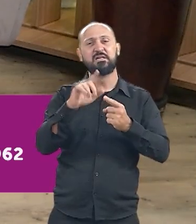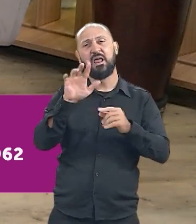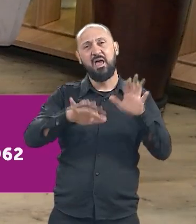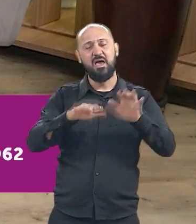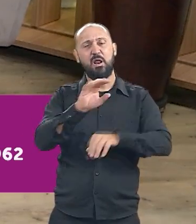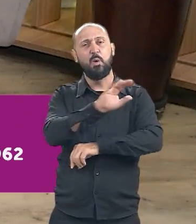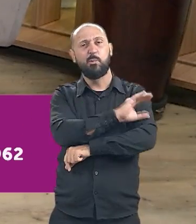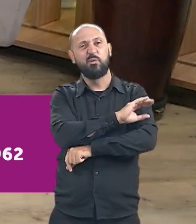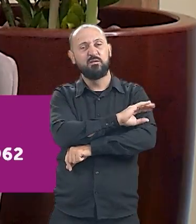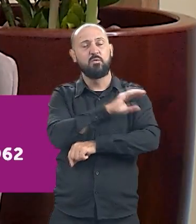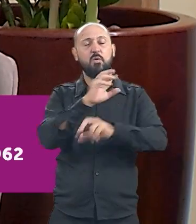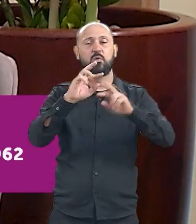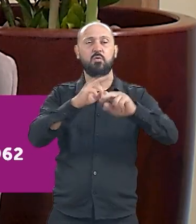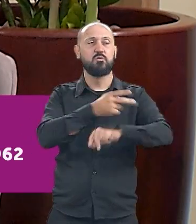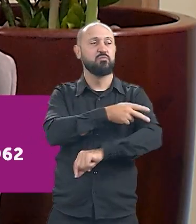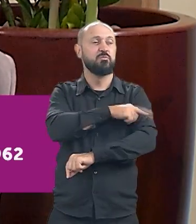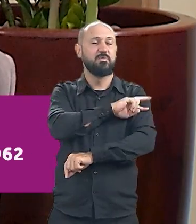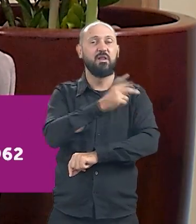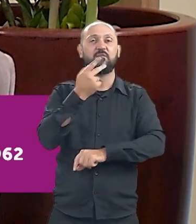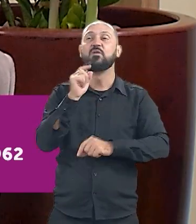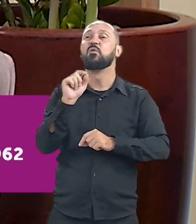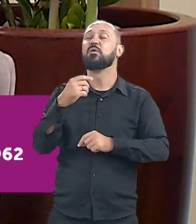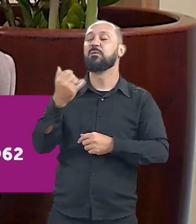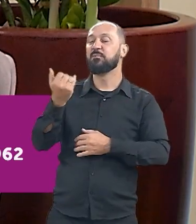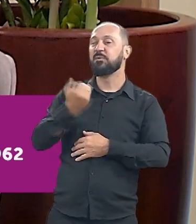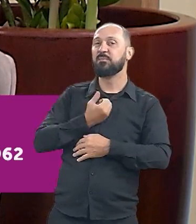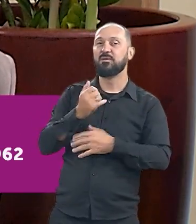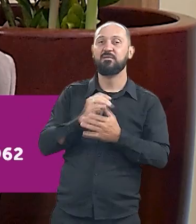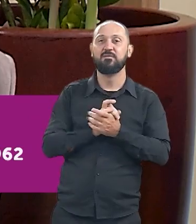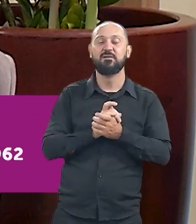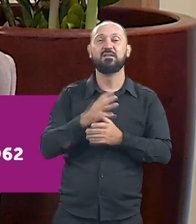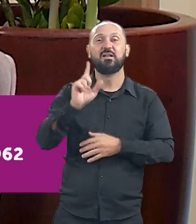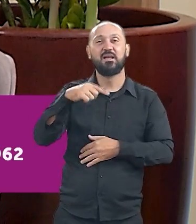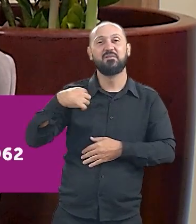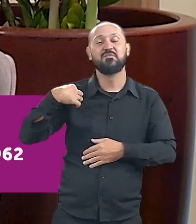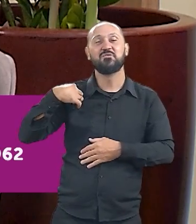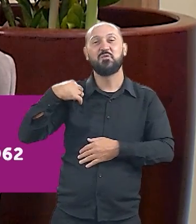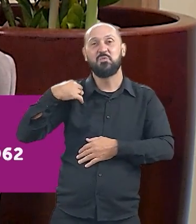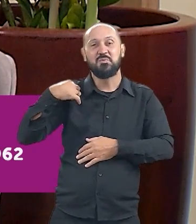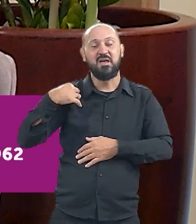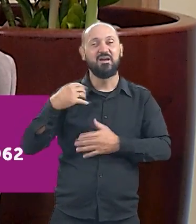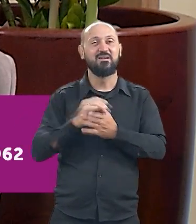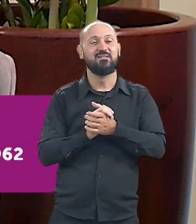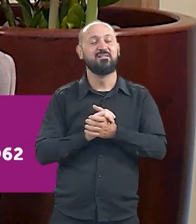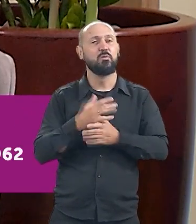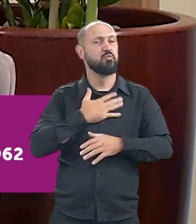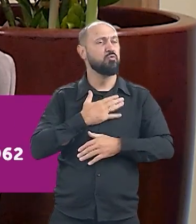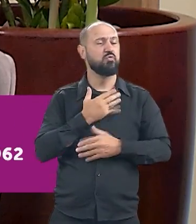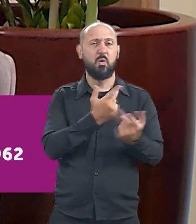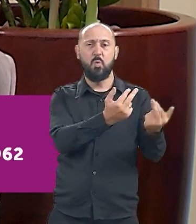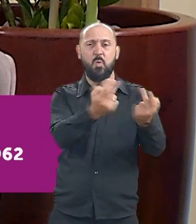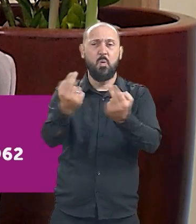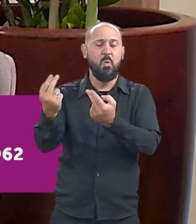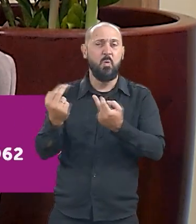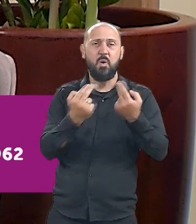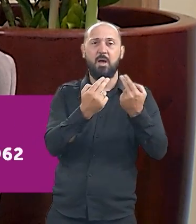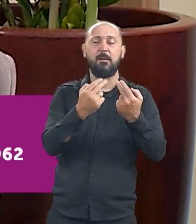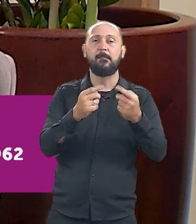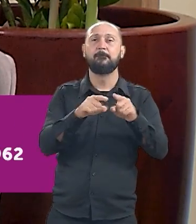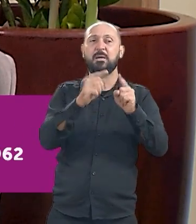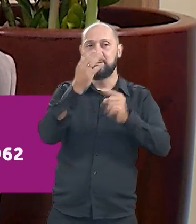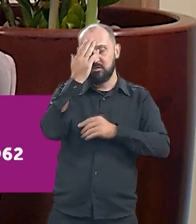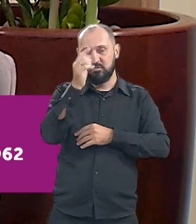ele comentou assim comigo que era um voluntário, né? Sou um voluntário, assim como todos os outros, mas eu sei que ele tem uma função,